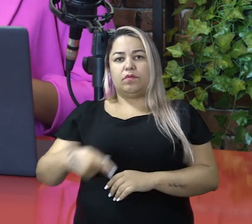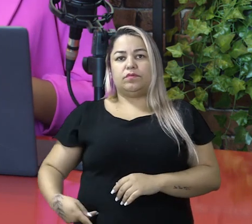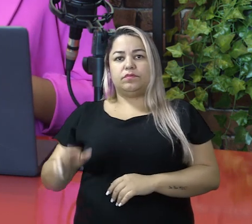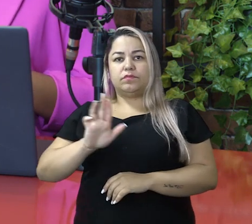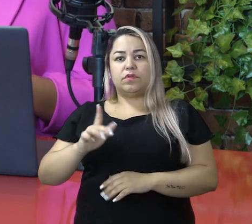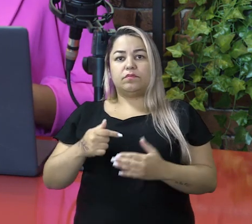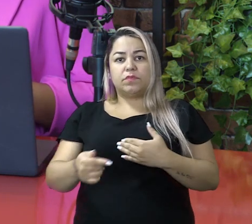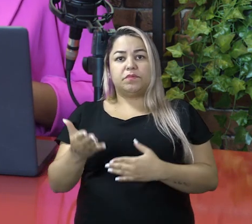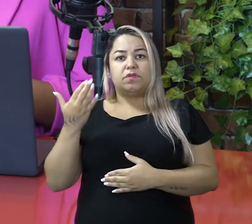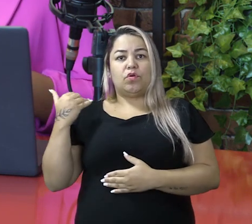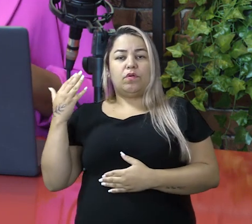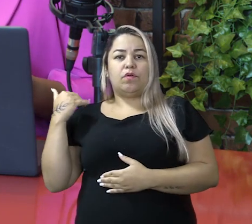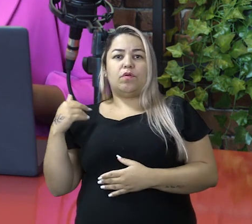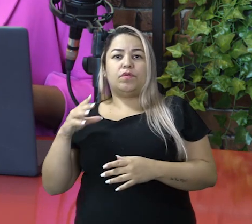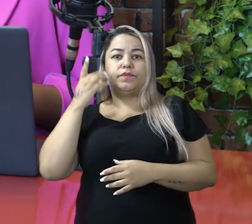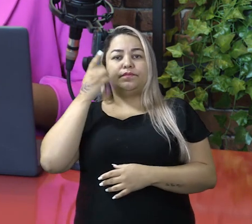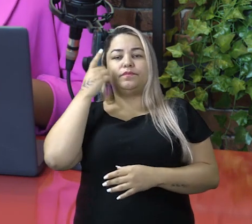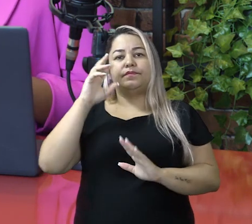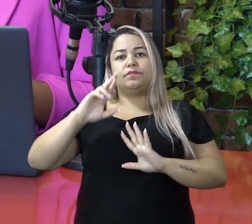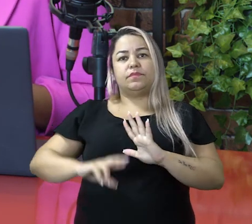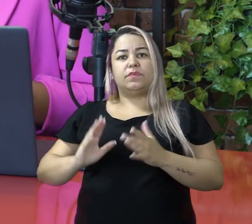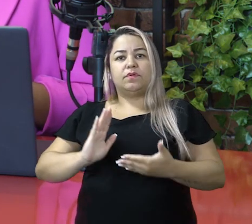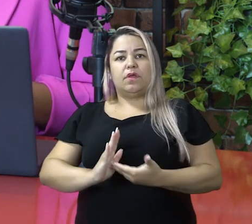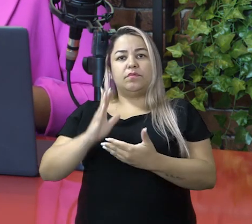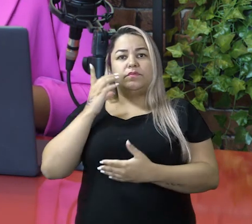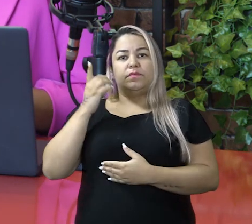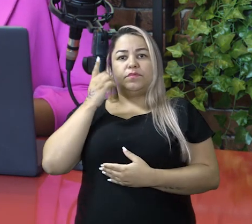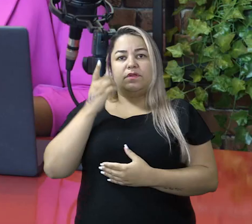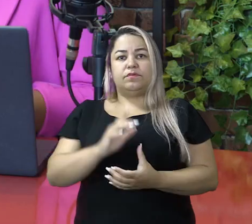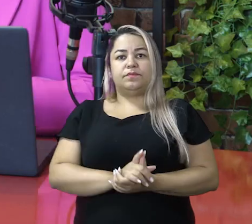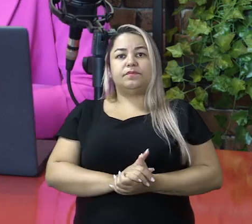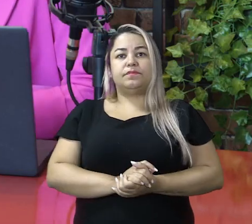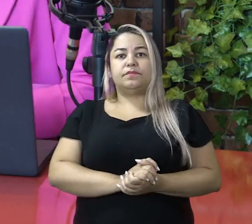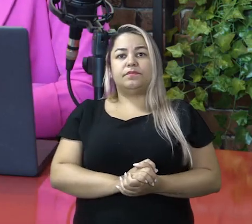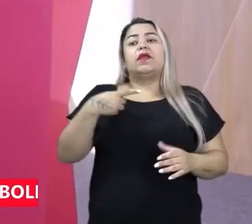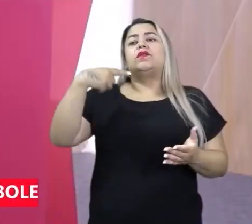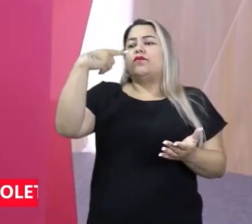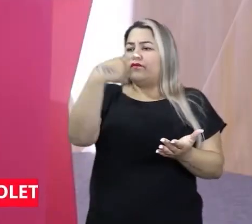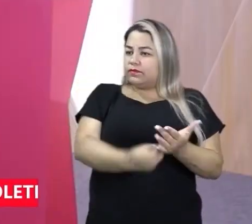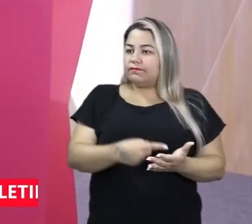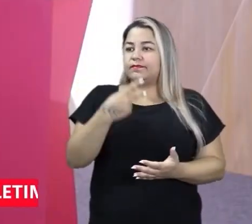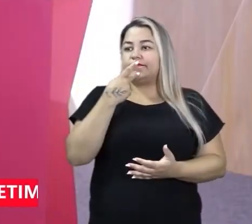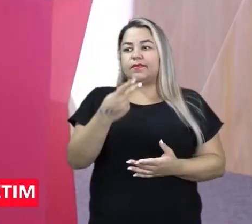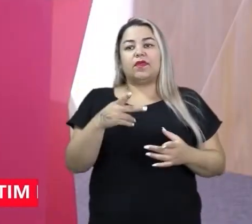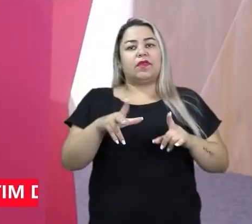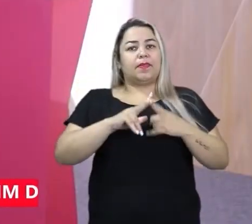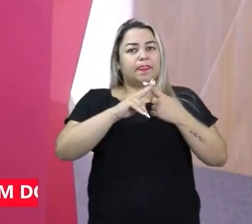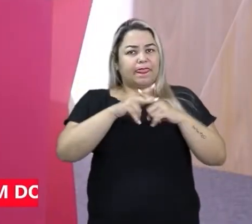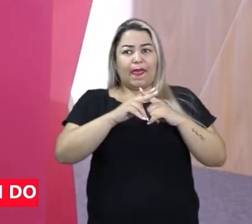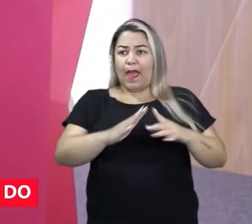Lula na semana passada. O deputado foi o relator da proposta na Câmara dos Deputados. É a maior